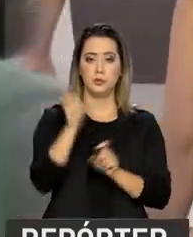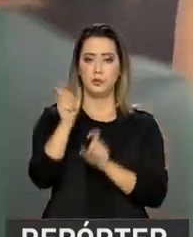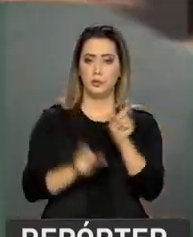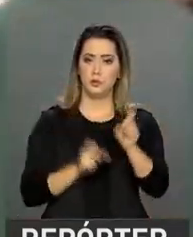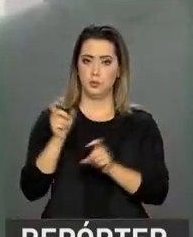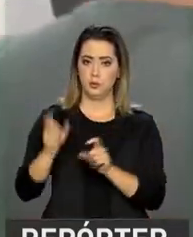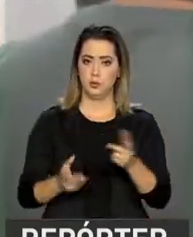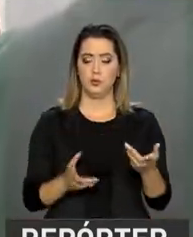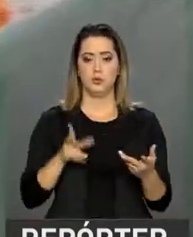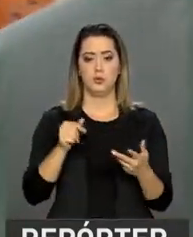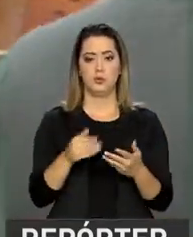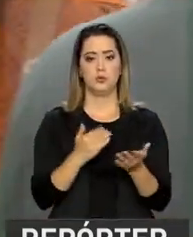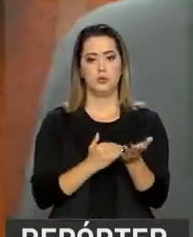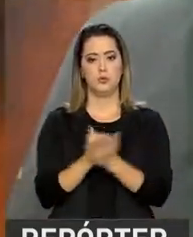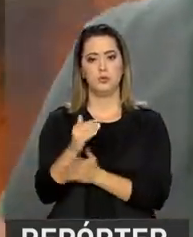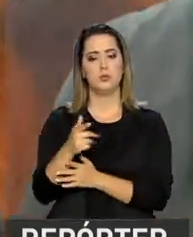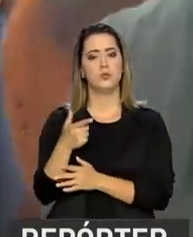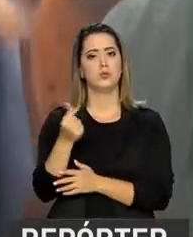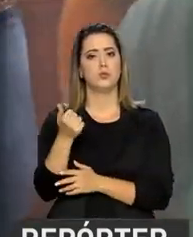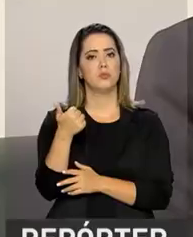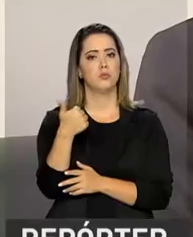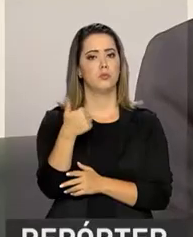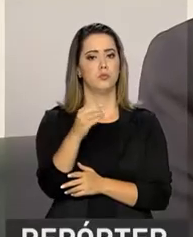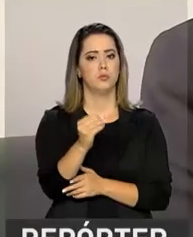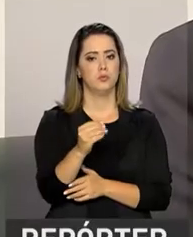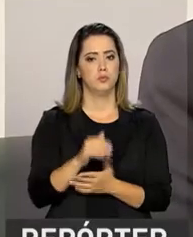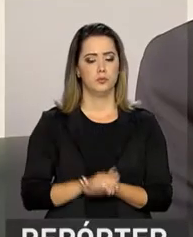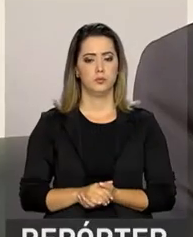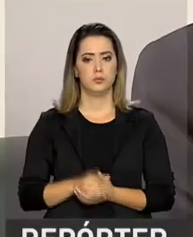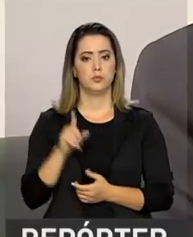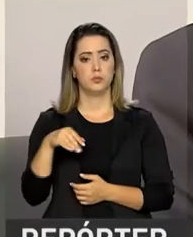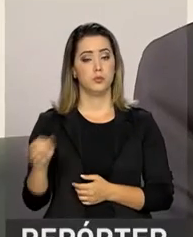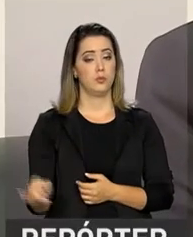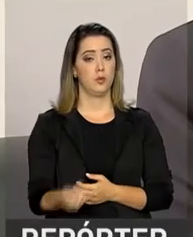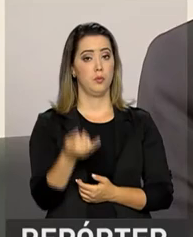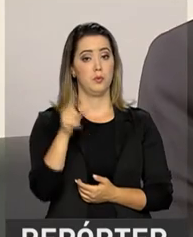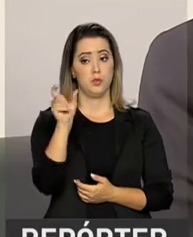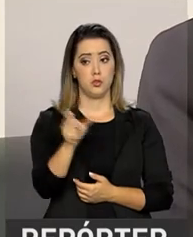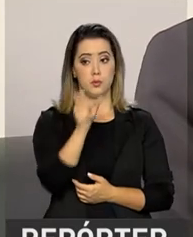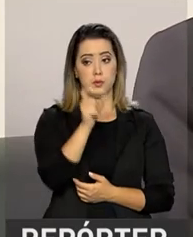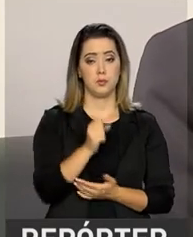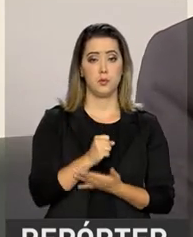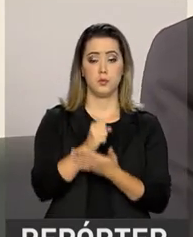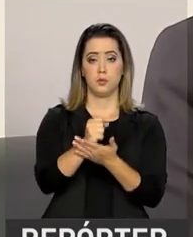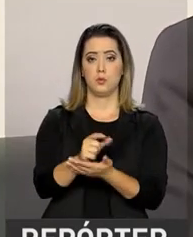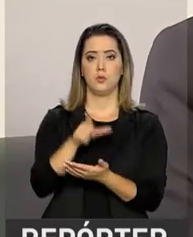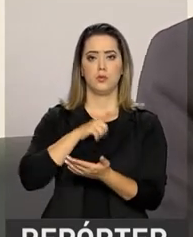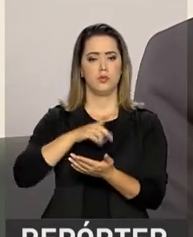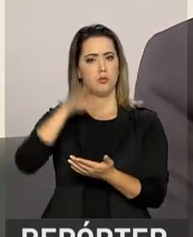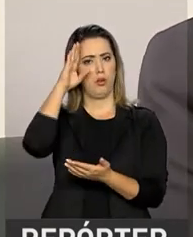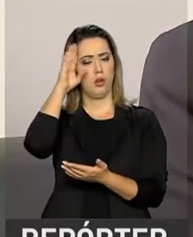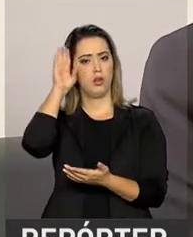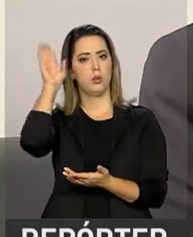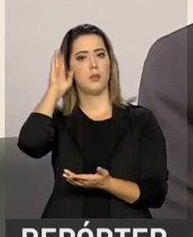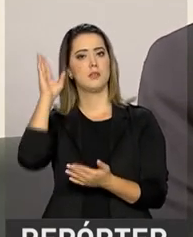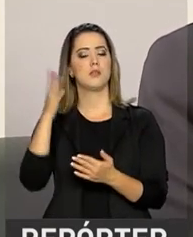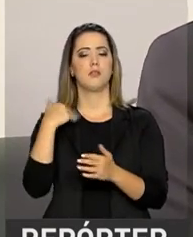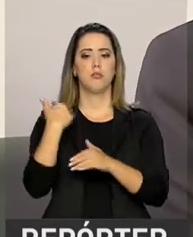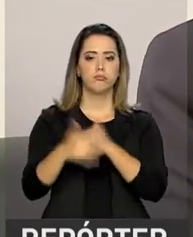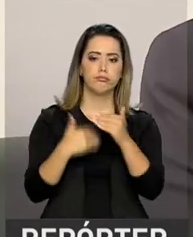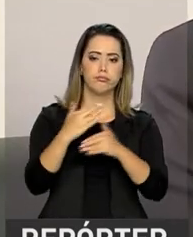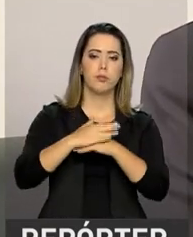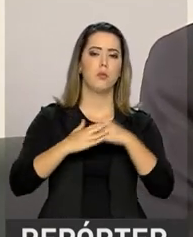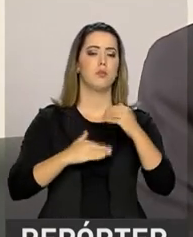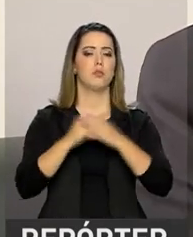estudantes desde 2010 é uma oportunidade para os estudantes de ter uma carreira de ter uma formação e